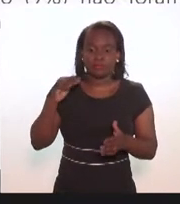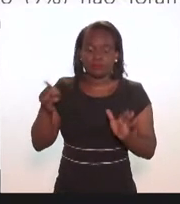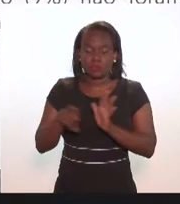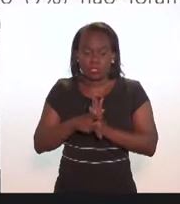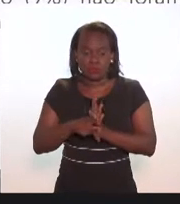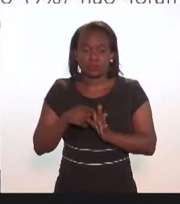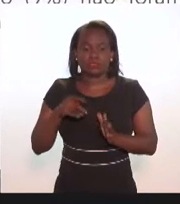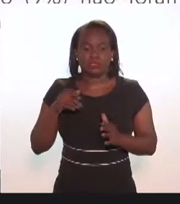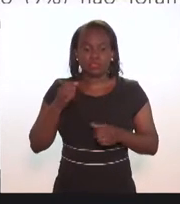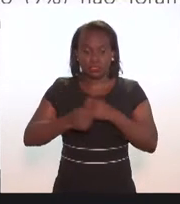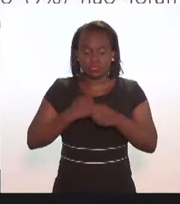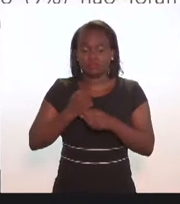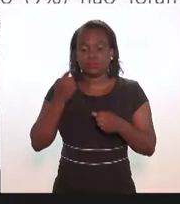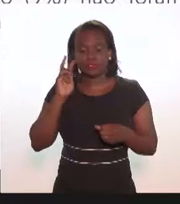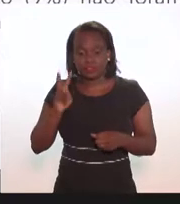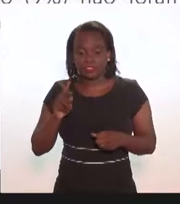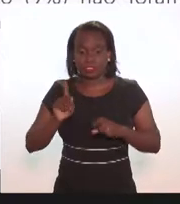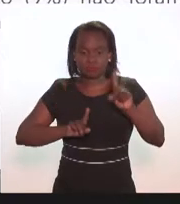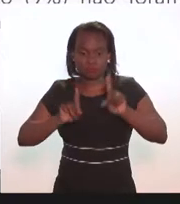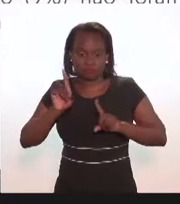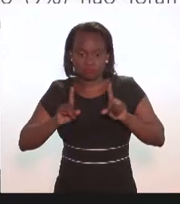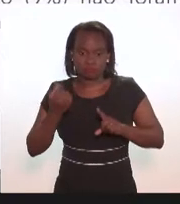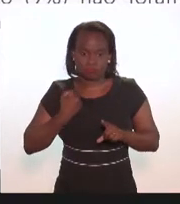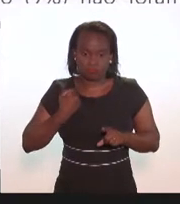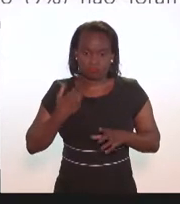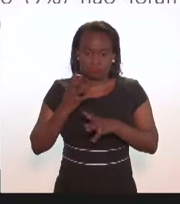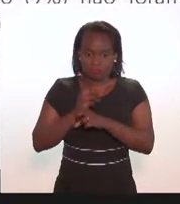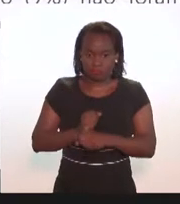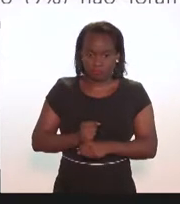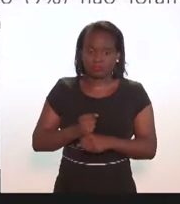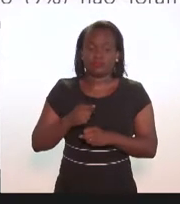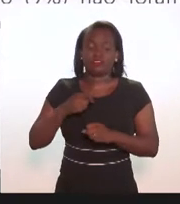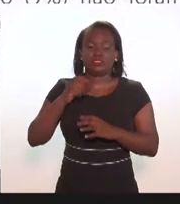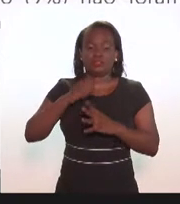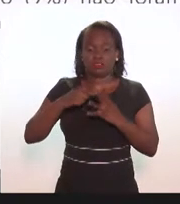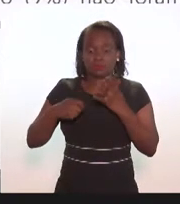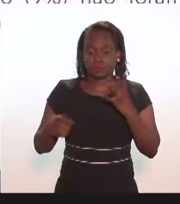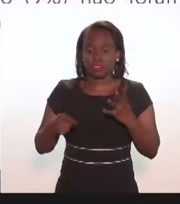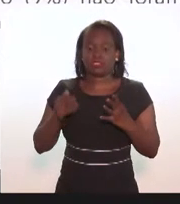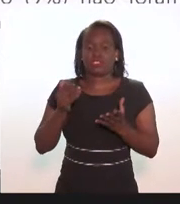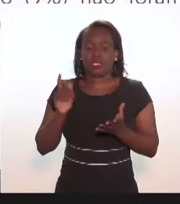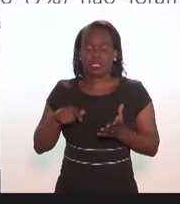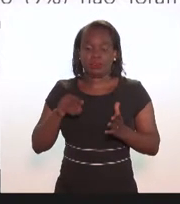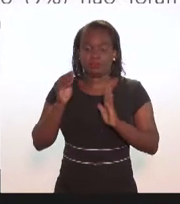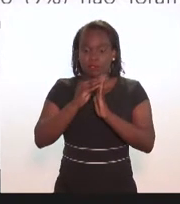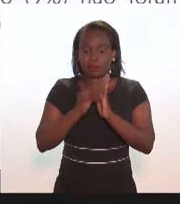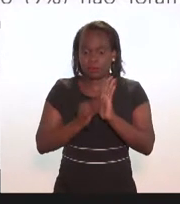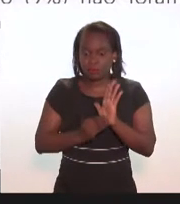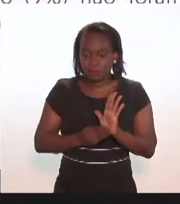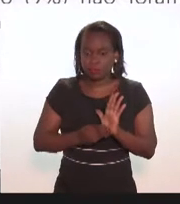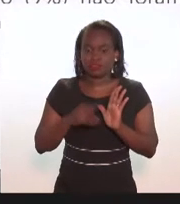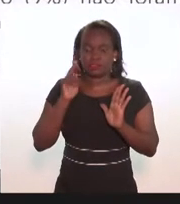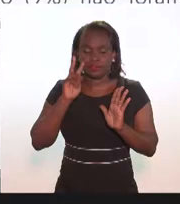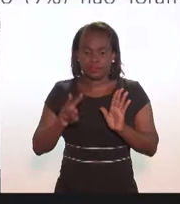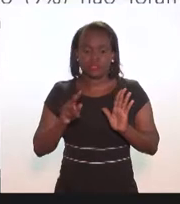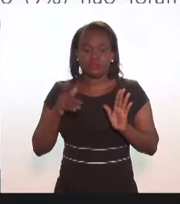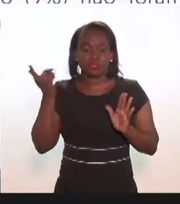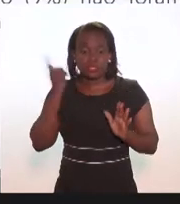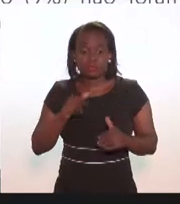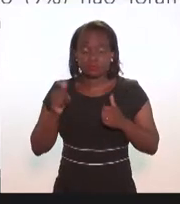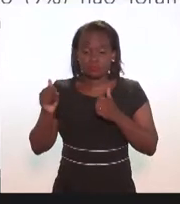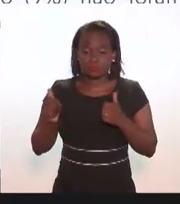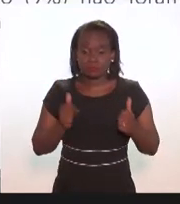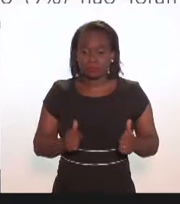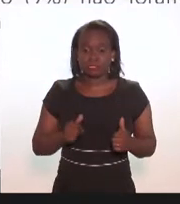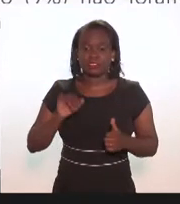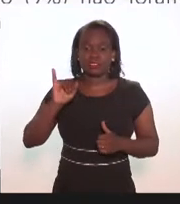como a gente pode ver aí nos gráficos. Nos últimos 4 trimestres, quando as ações que a gente colocou a campo fizeram efeito,